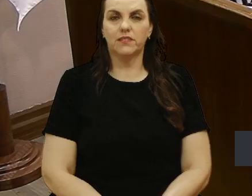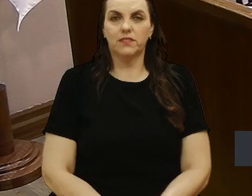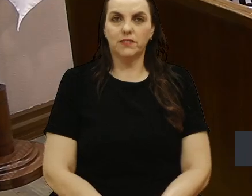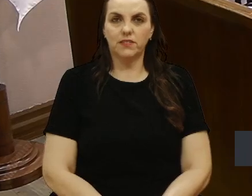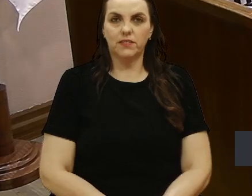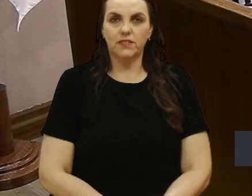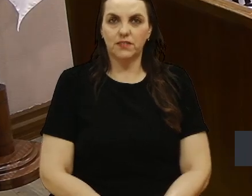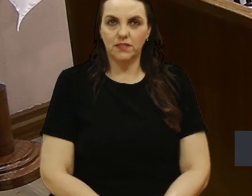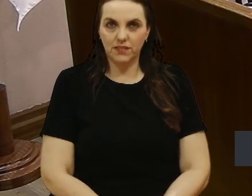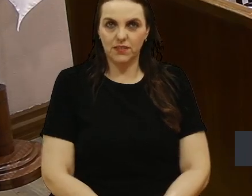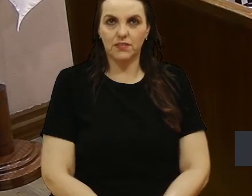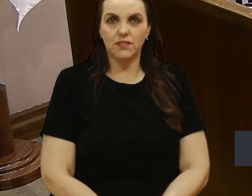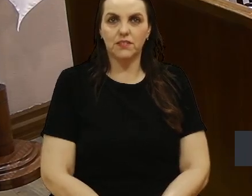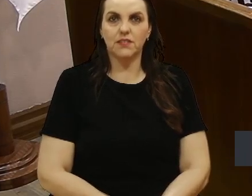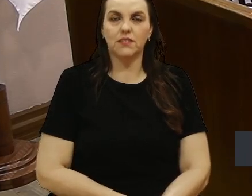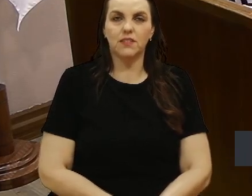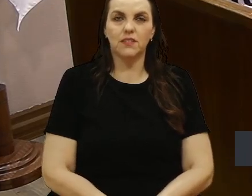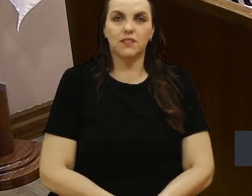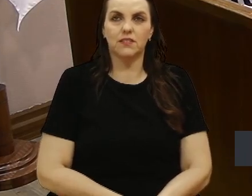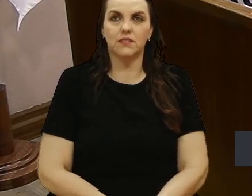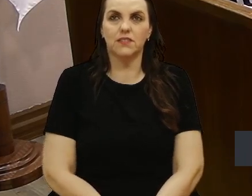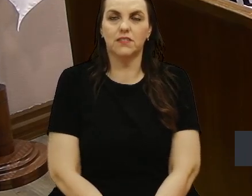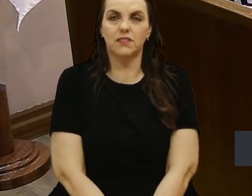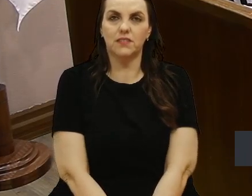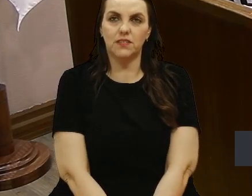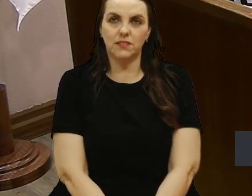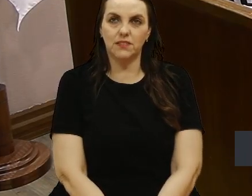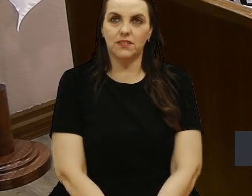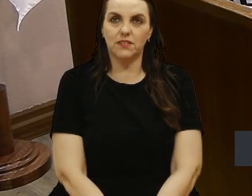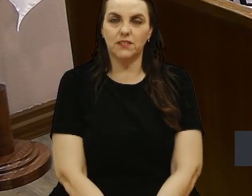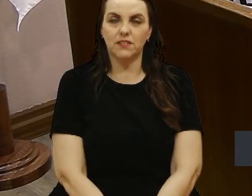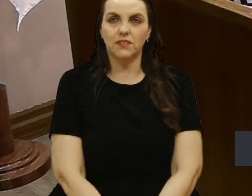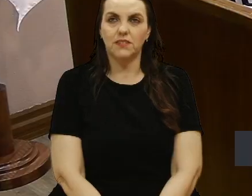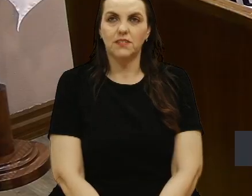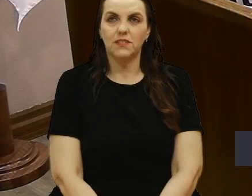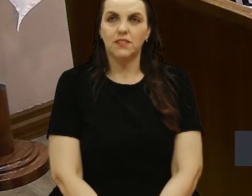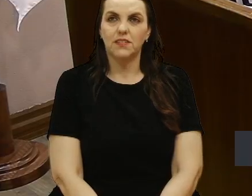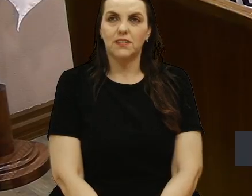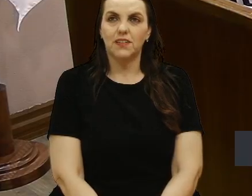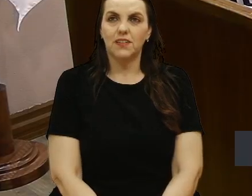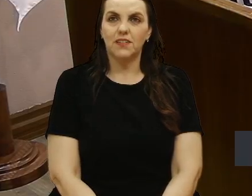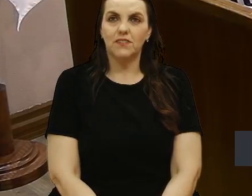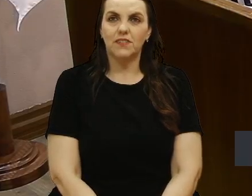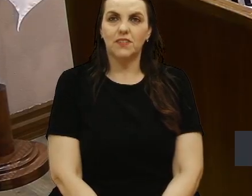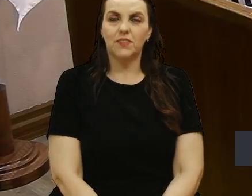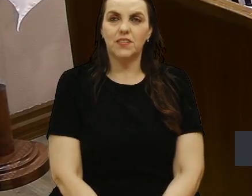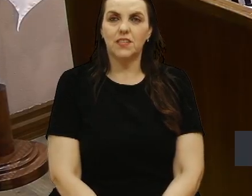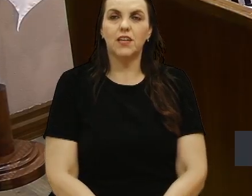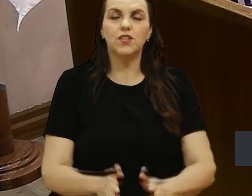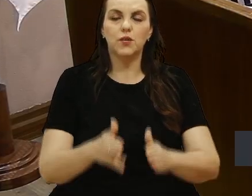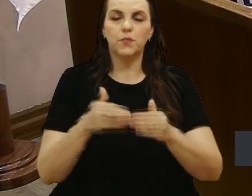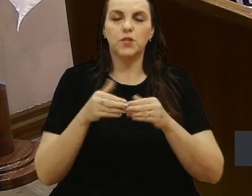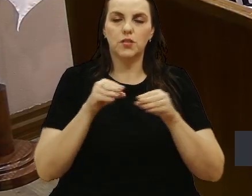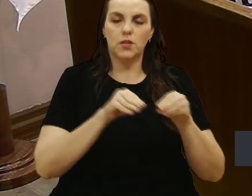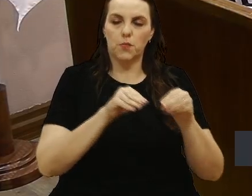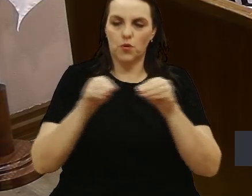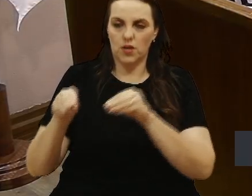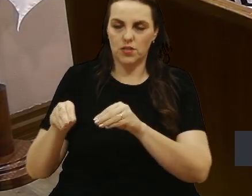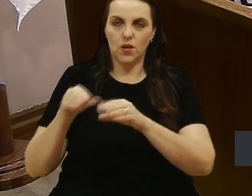presidente. Pois não, vereador Iago. Eu solicito a prorrogação da sessão até o final do grande